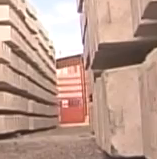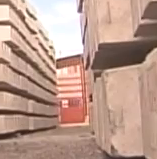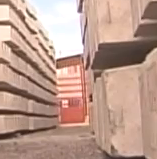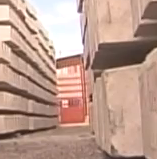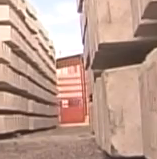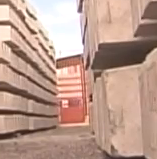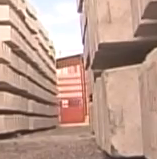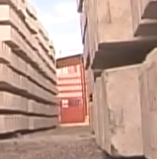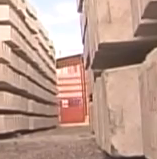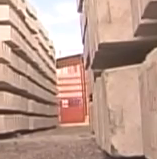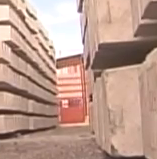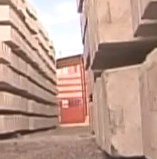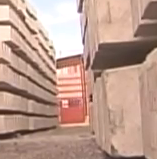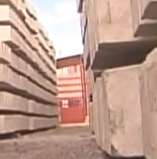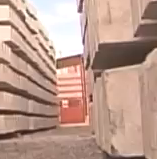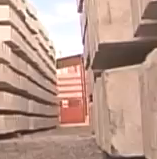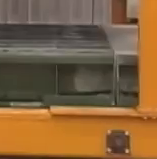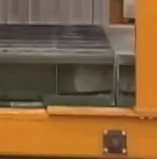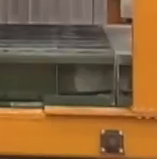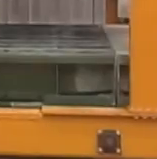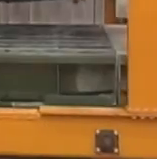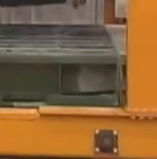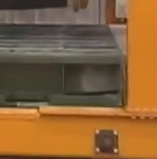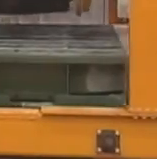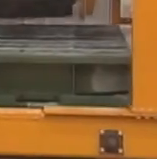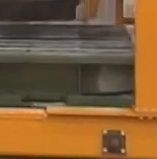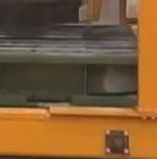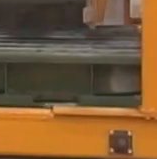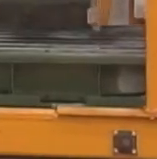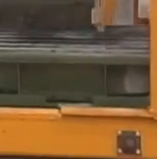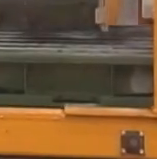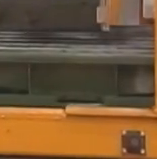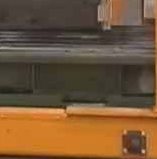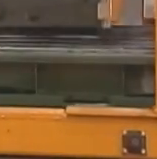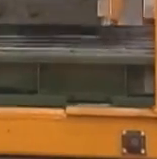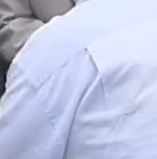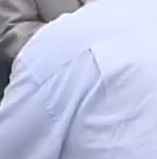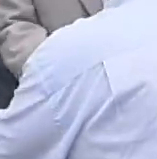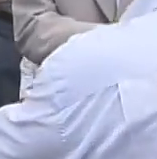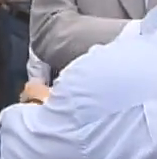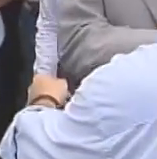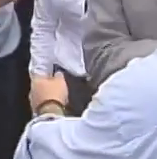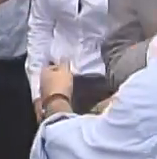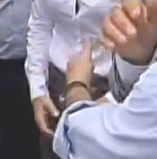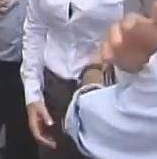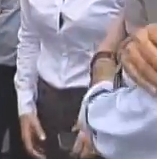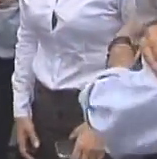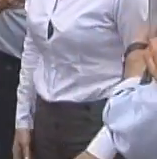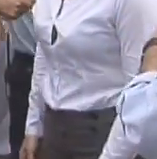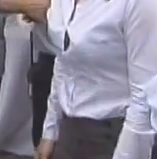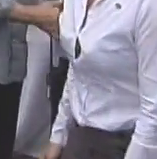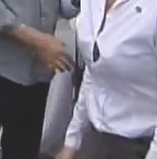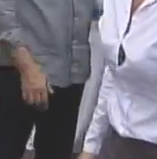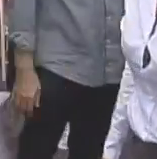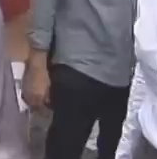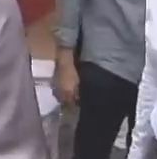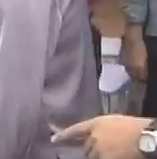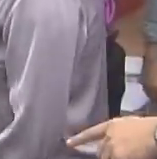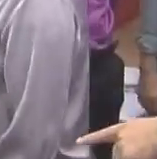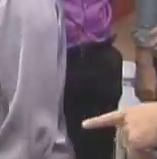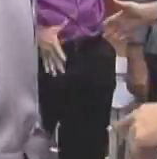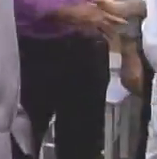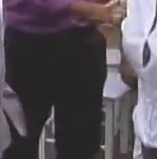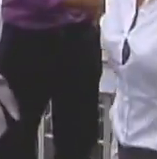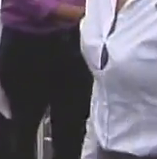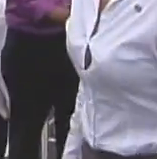trecho investimento de 2,7 bilhões de reais até 2014. Antes de retornar à Brasília, a